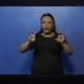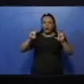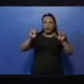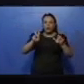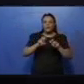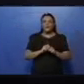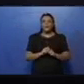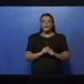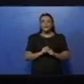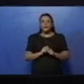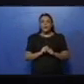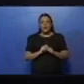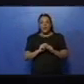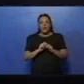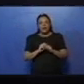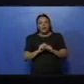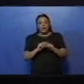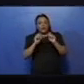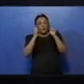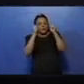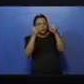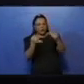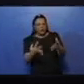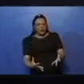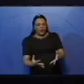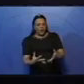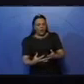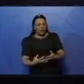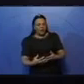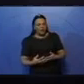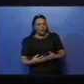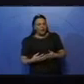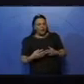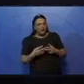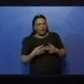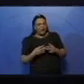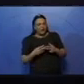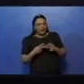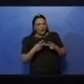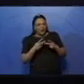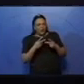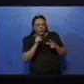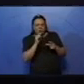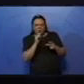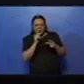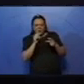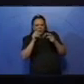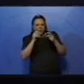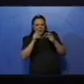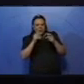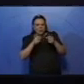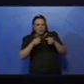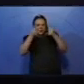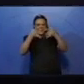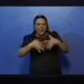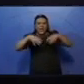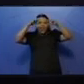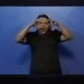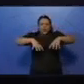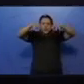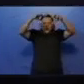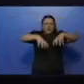que eu vou discorrer, eu posso falar que as fortes chuvas derrubaram as árvores em torno da